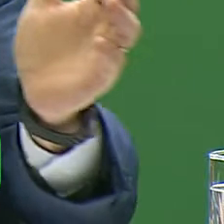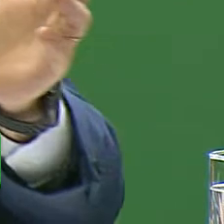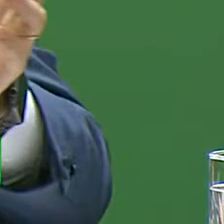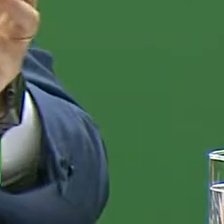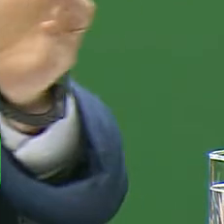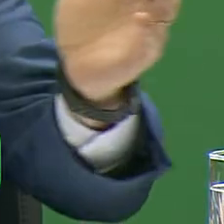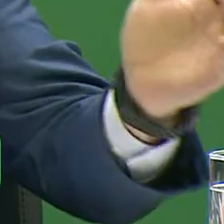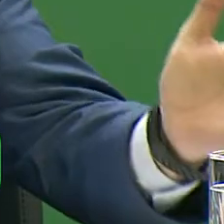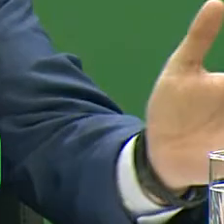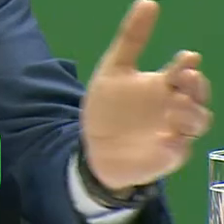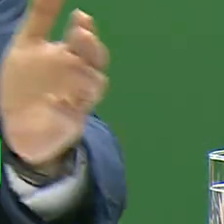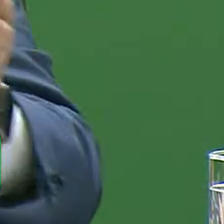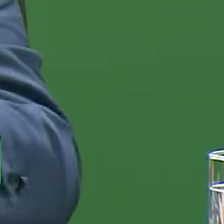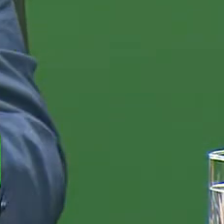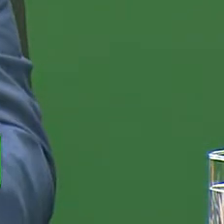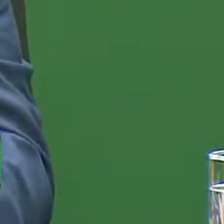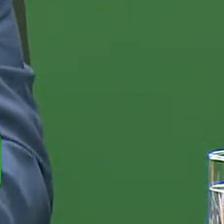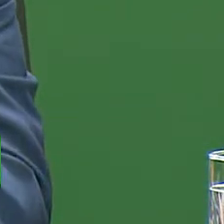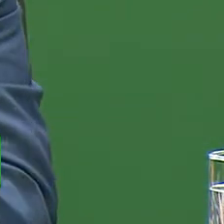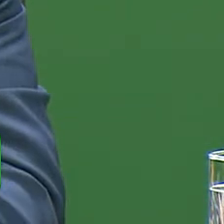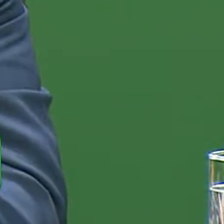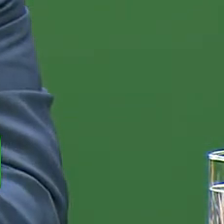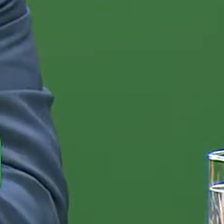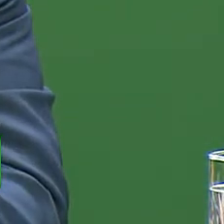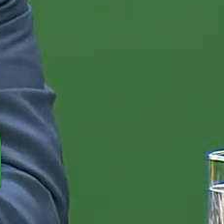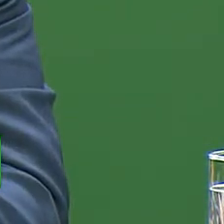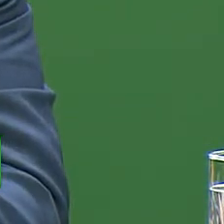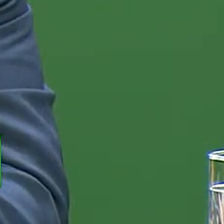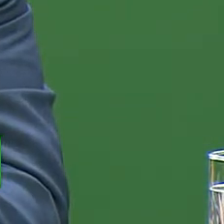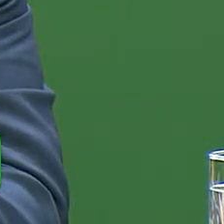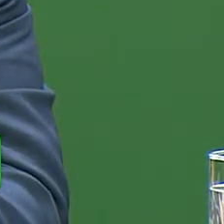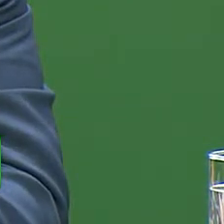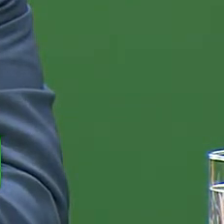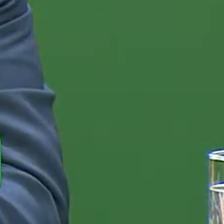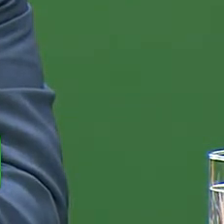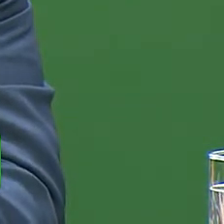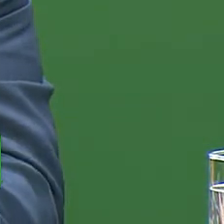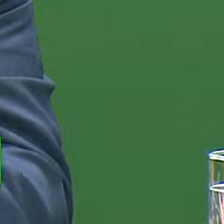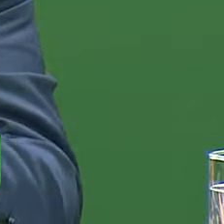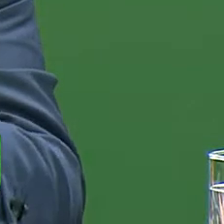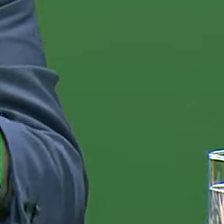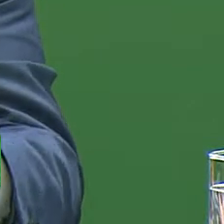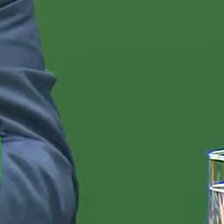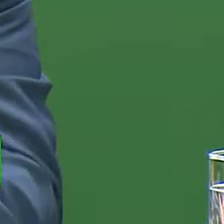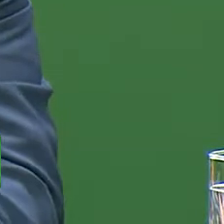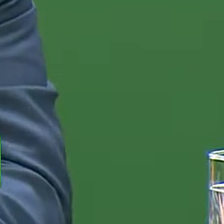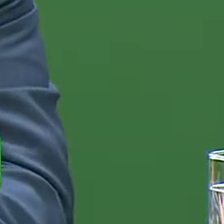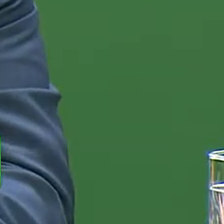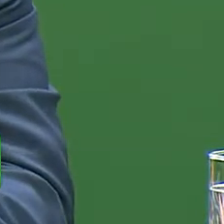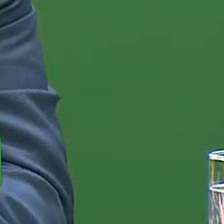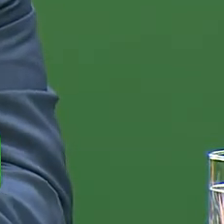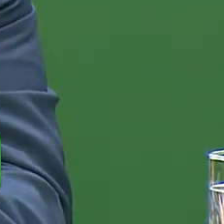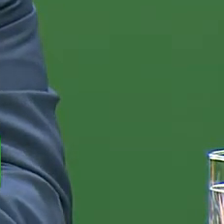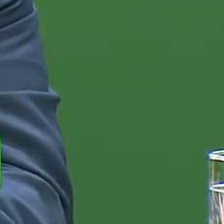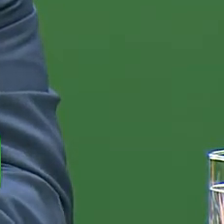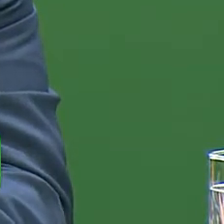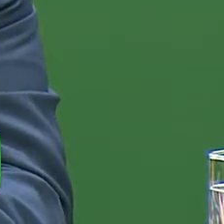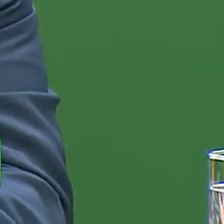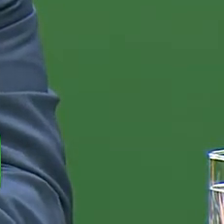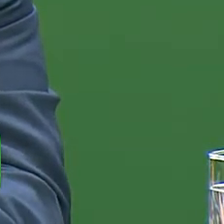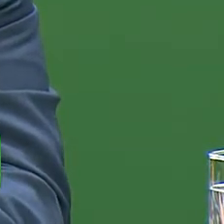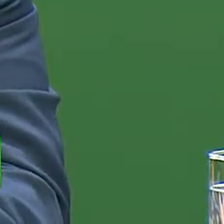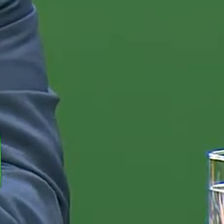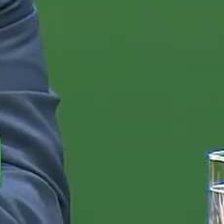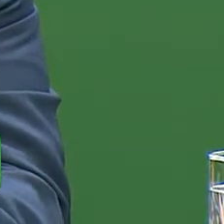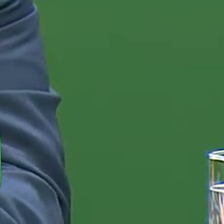legislatura anterior, ainda do governador Sartori, e dessa legislatura com o governador Eduardo Leite, não fosse esse esforço,